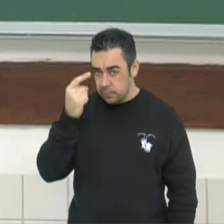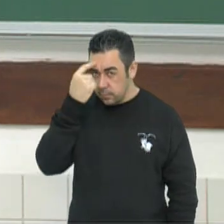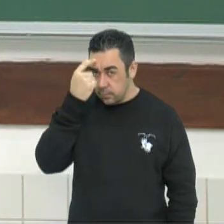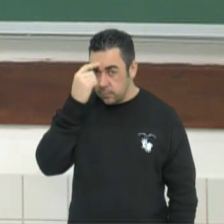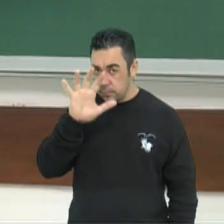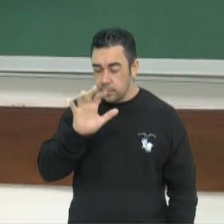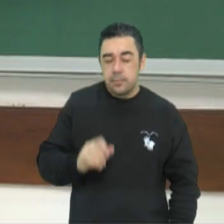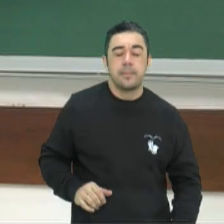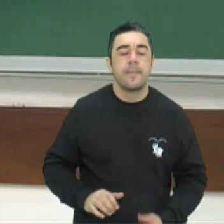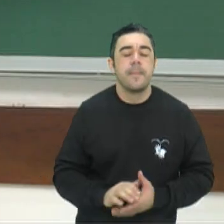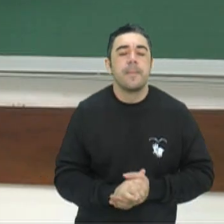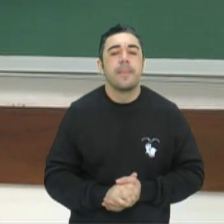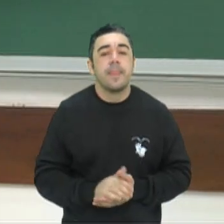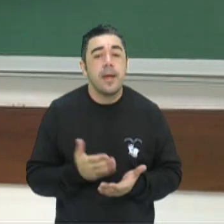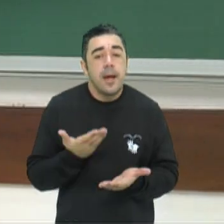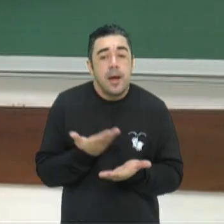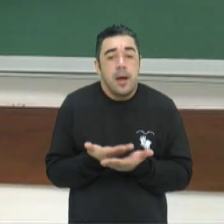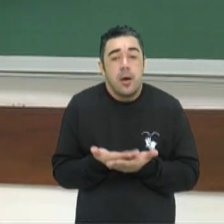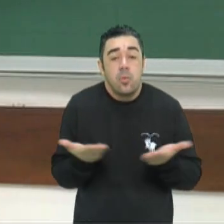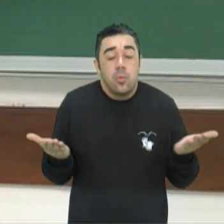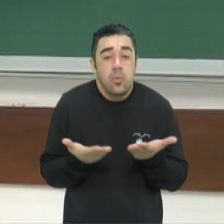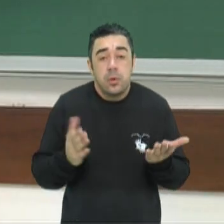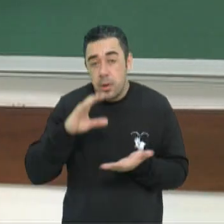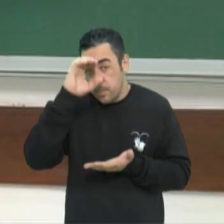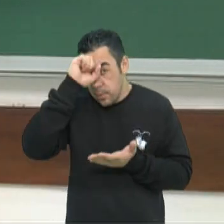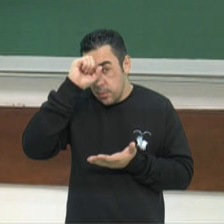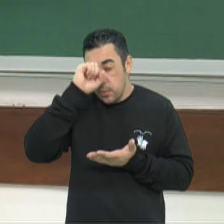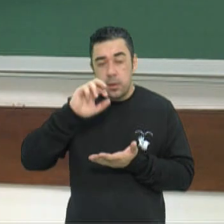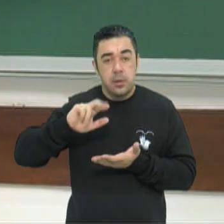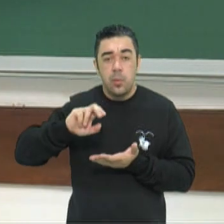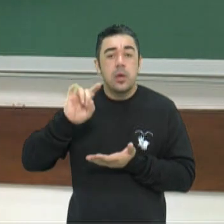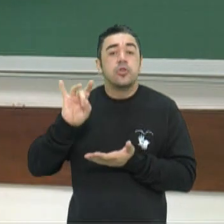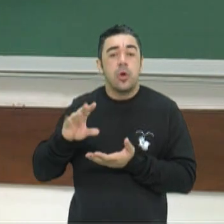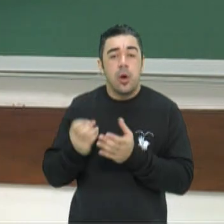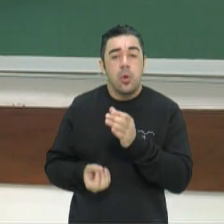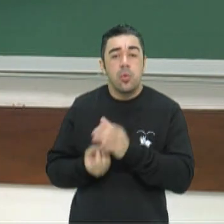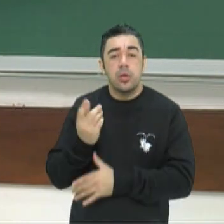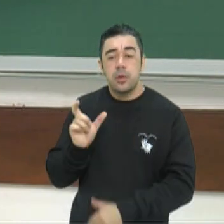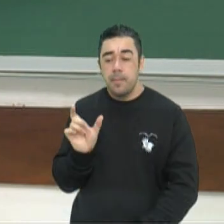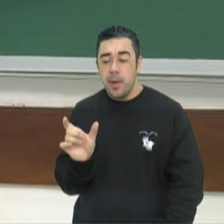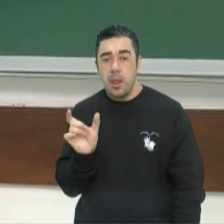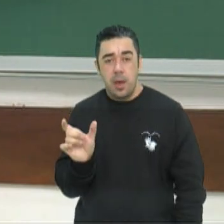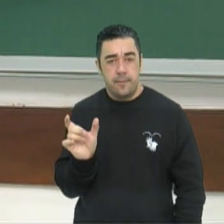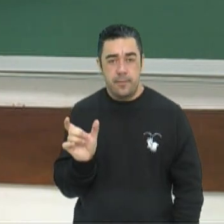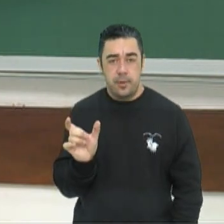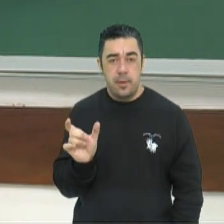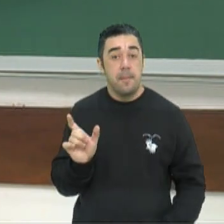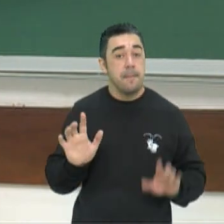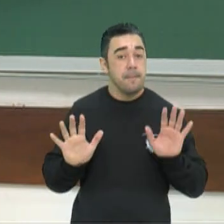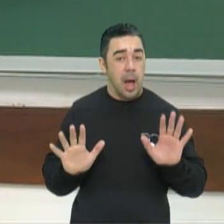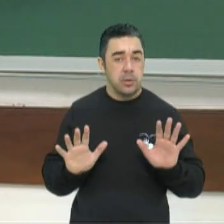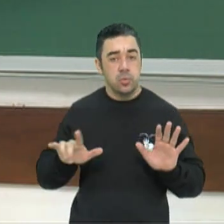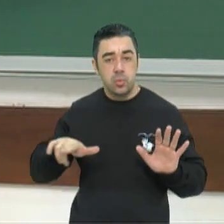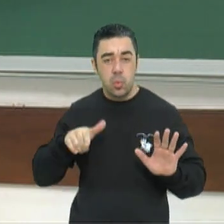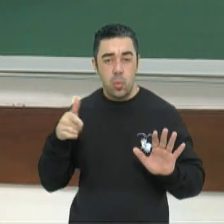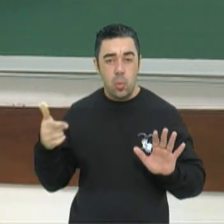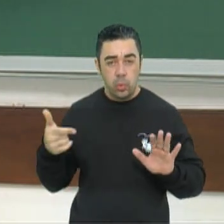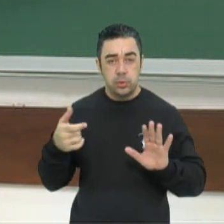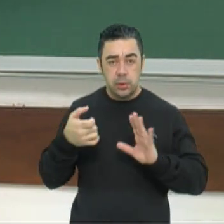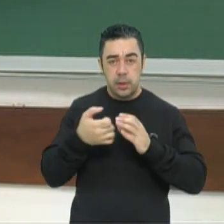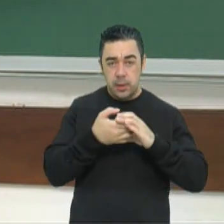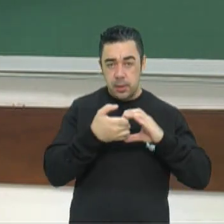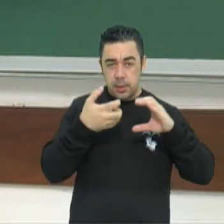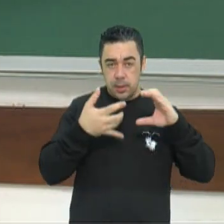o que acontece? Na aula de hoje, nós vamos aprender não somente sobre a origem do nome Paraná, mas outras características